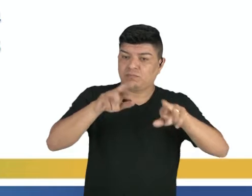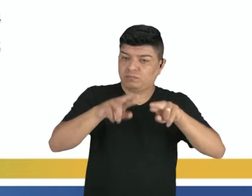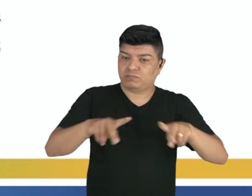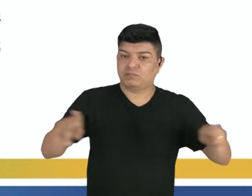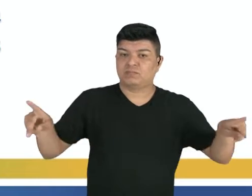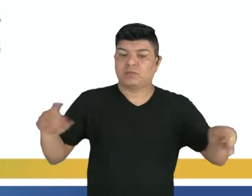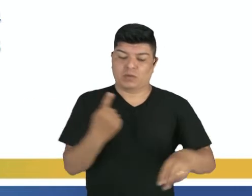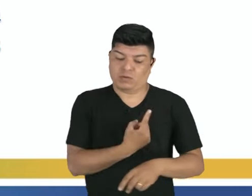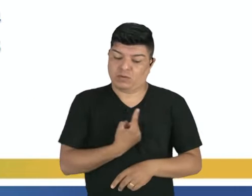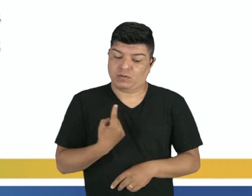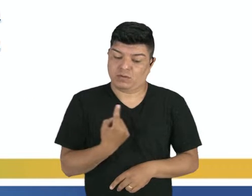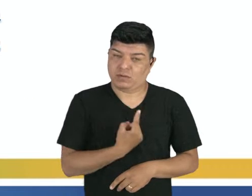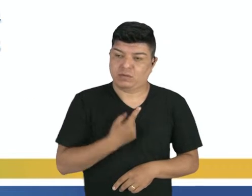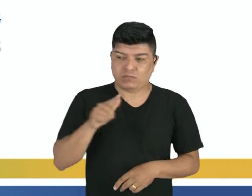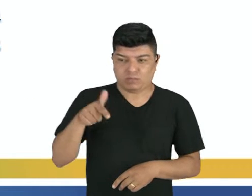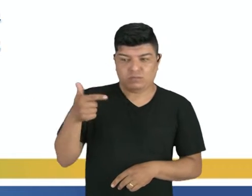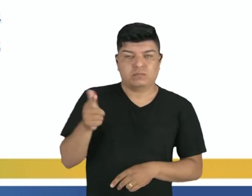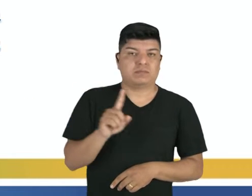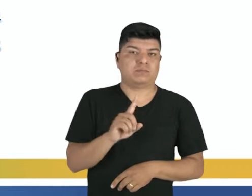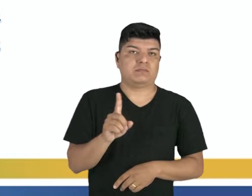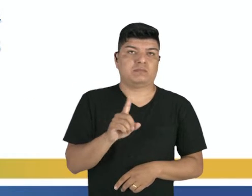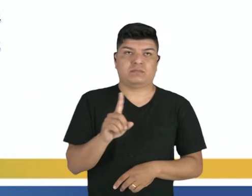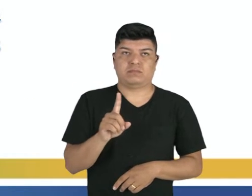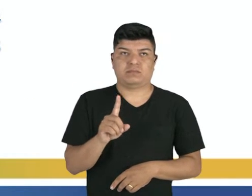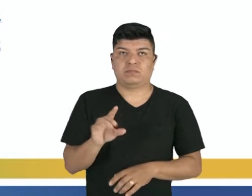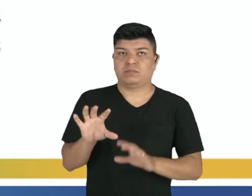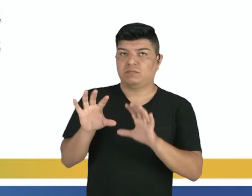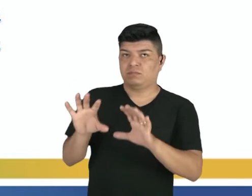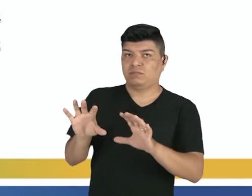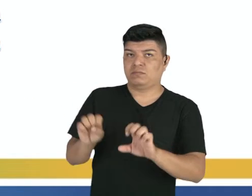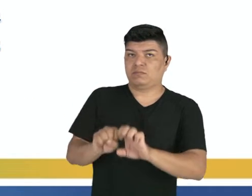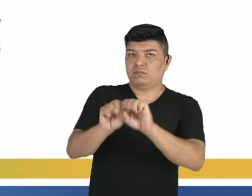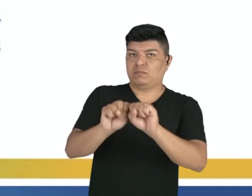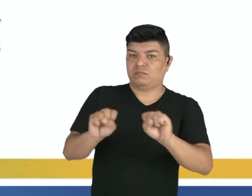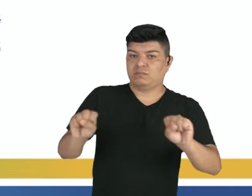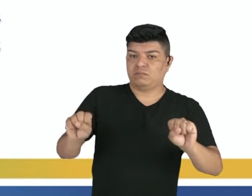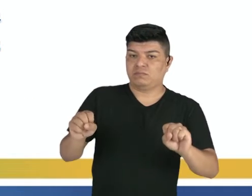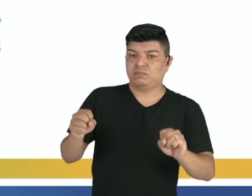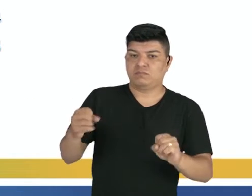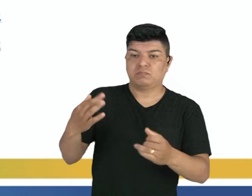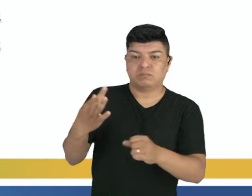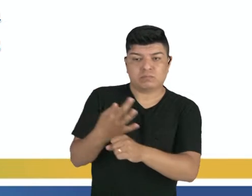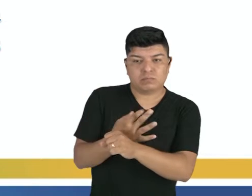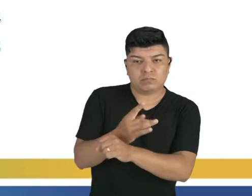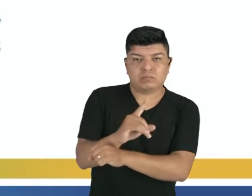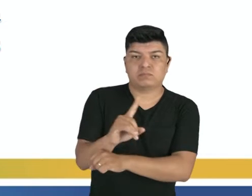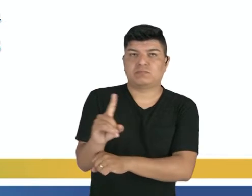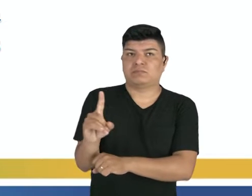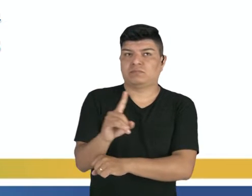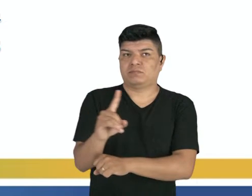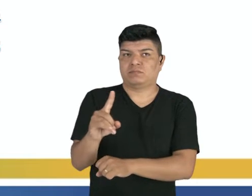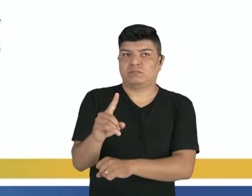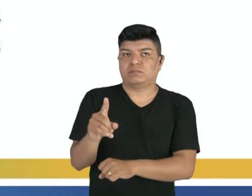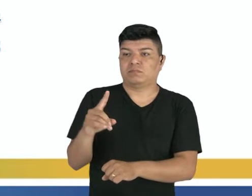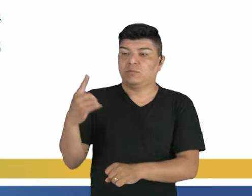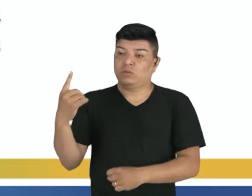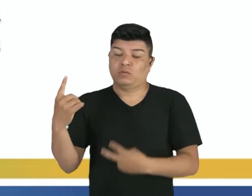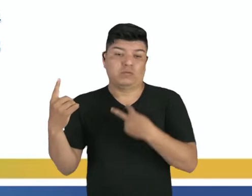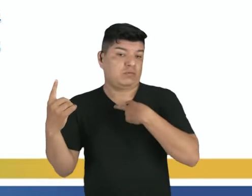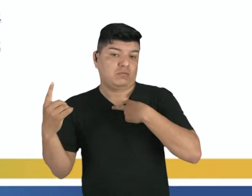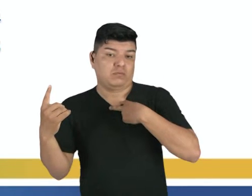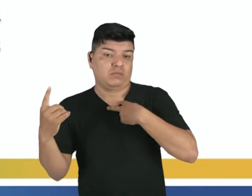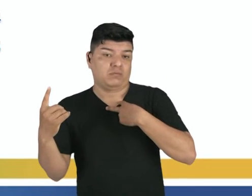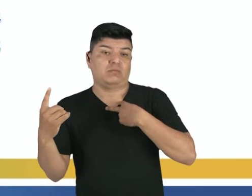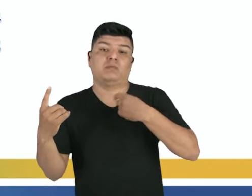não isola os contrários, nem os considera sistematicamente incompatíveis. Um não pode existir sem